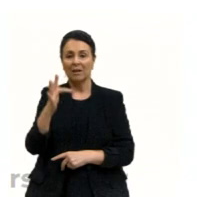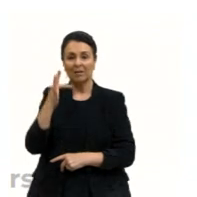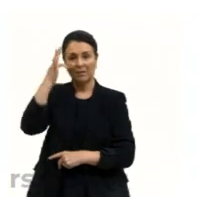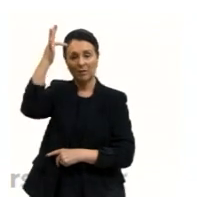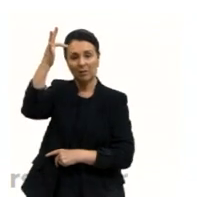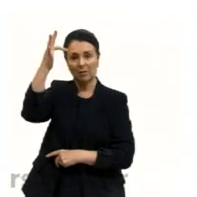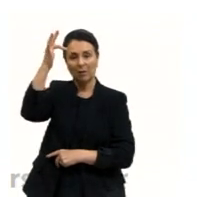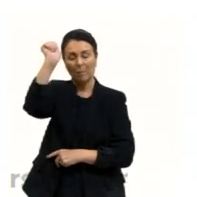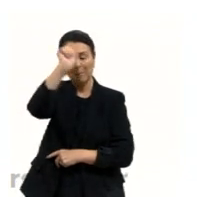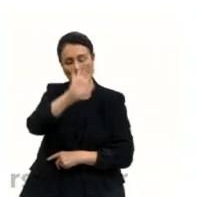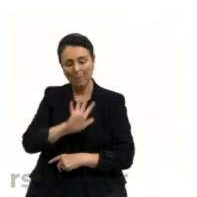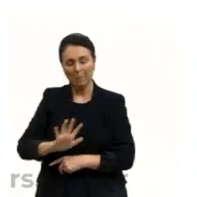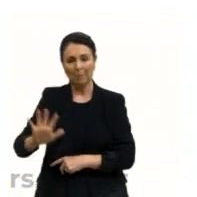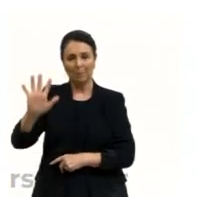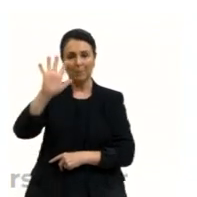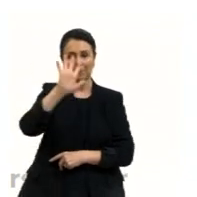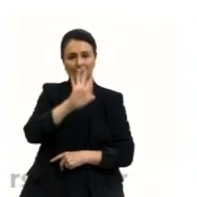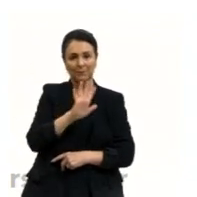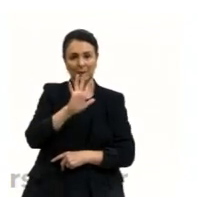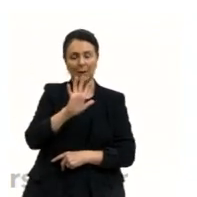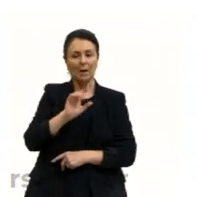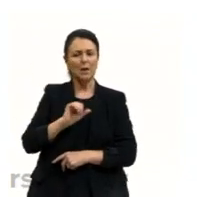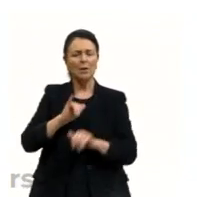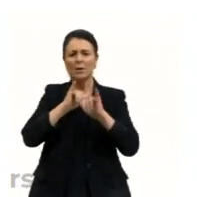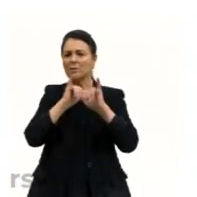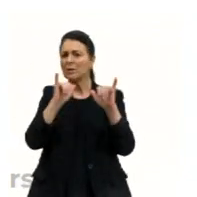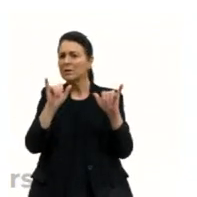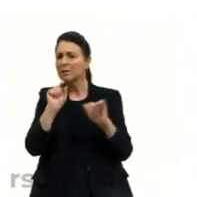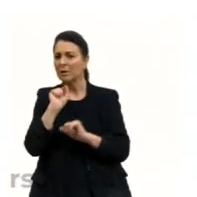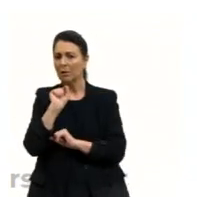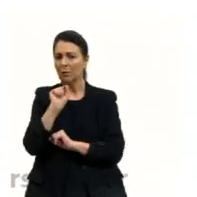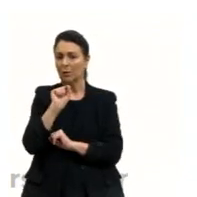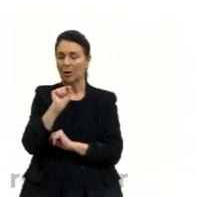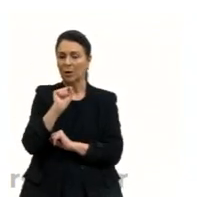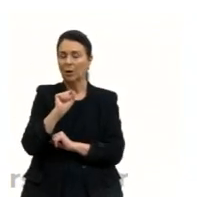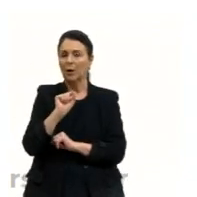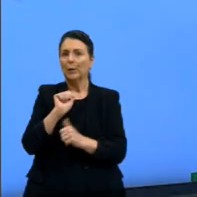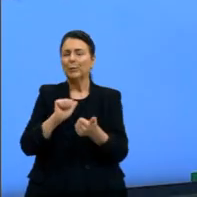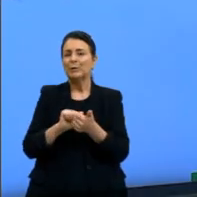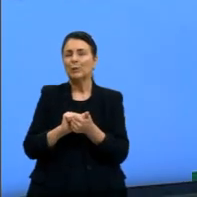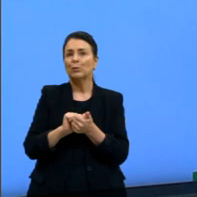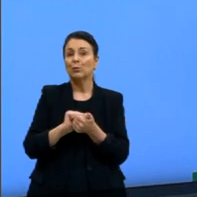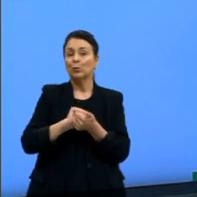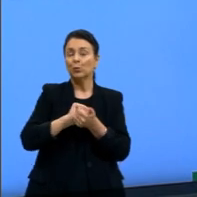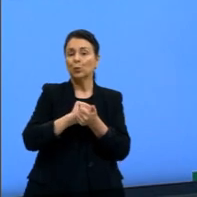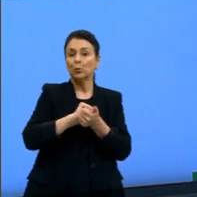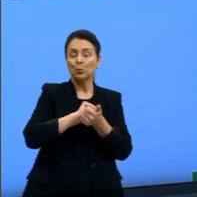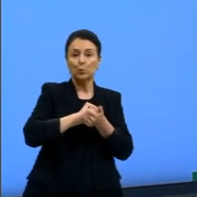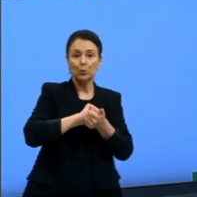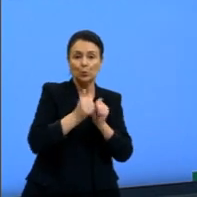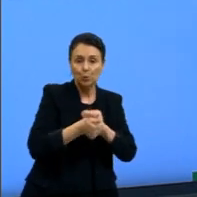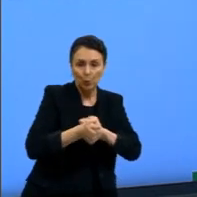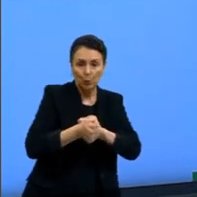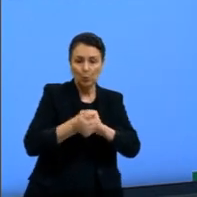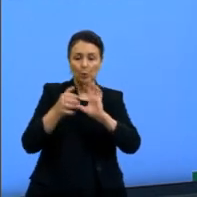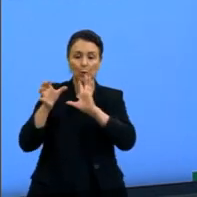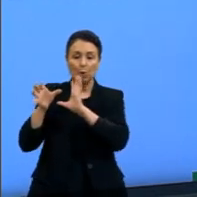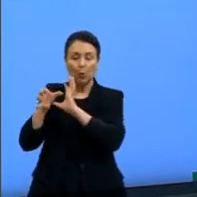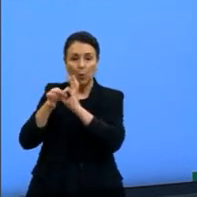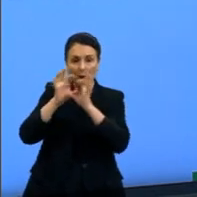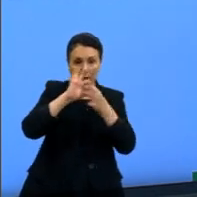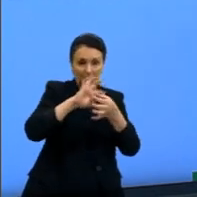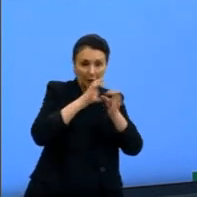Deuses E aí que o Pitágoras vai trazer uma coisa bacana que nos Jogos Olímpicos as pessoas estavam ali